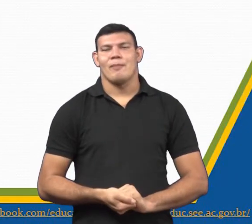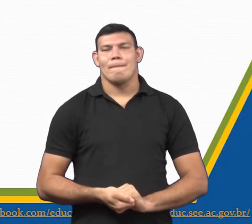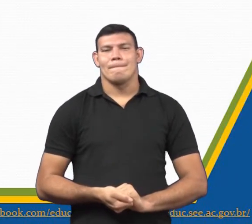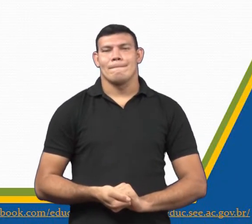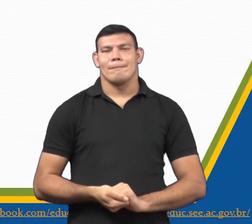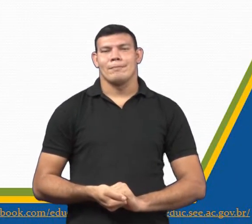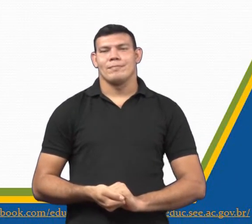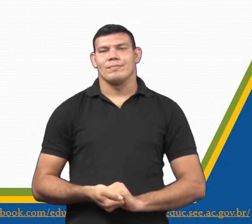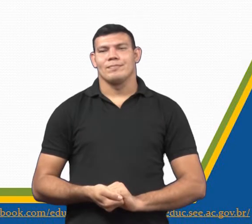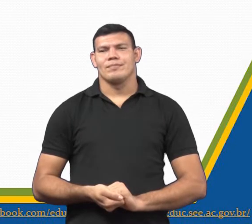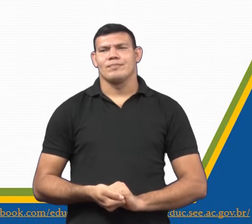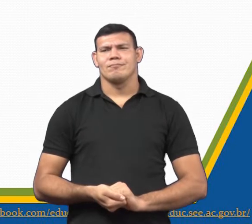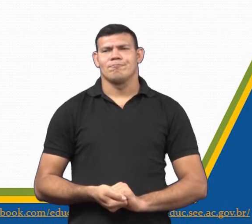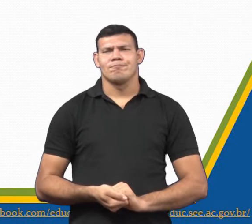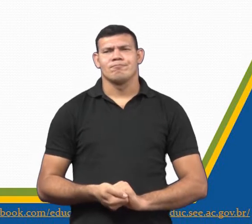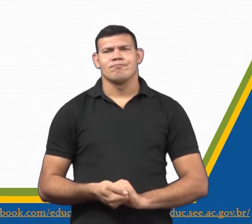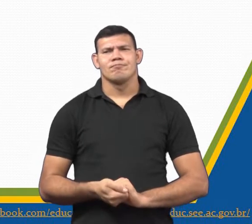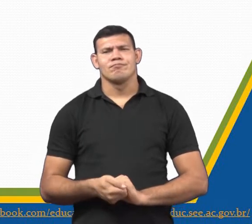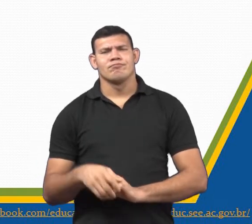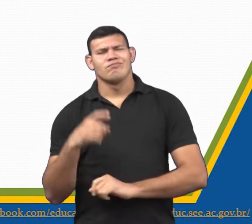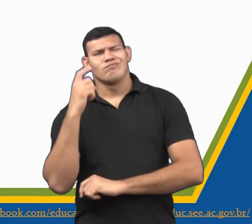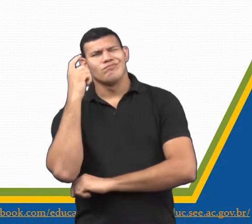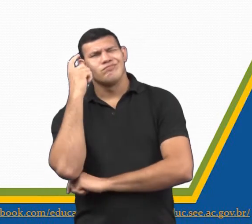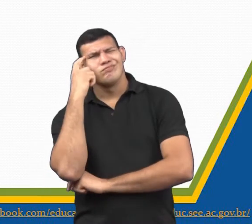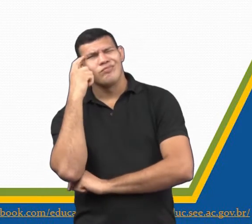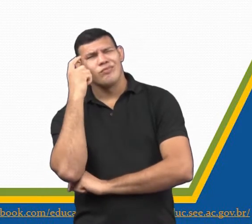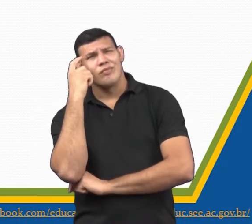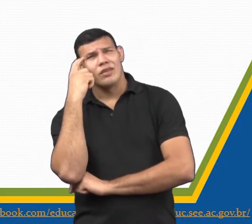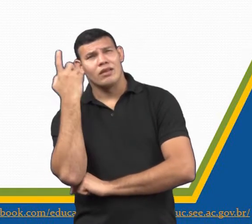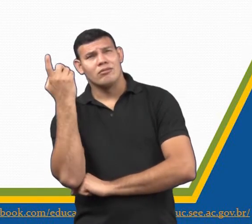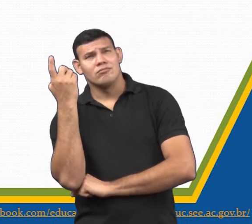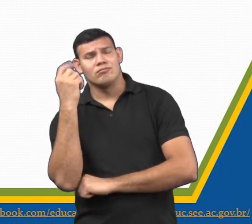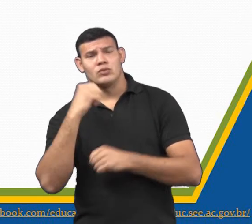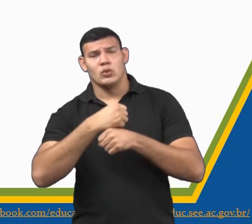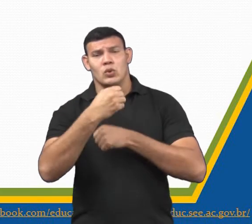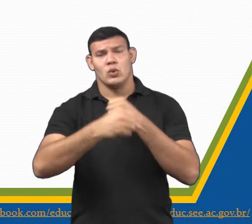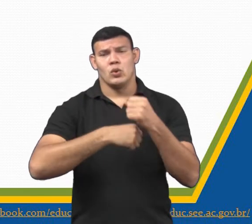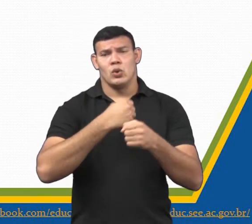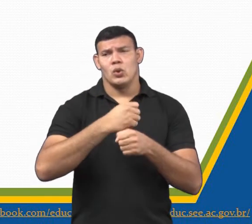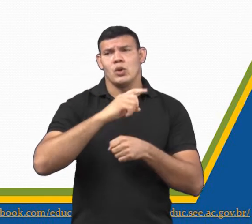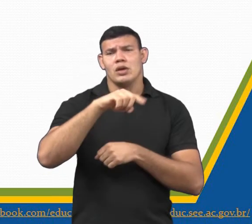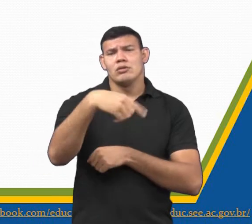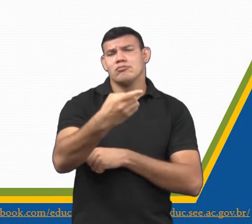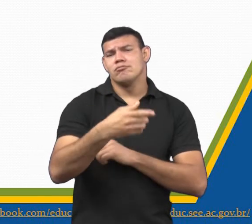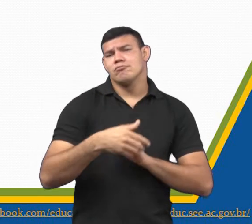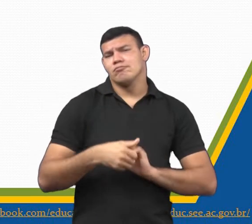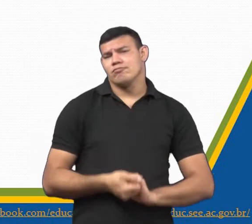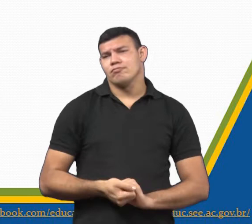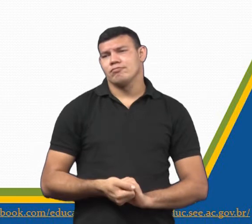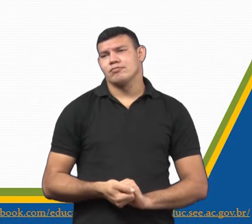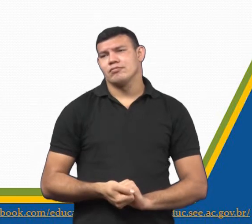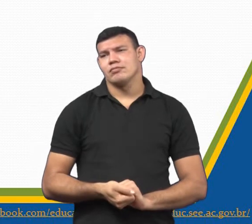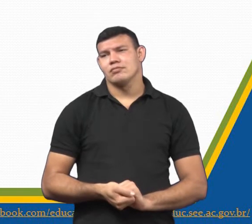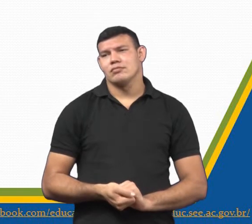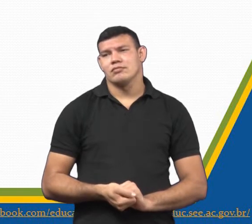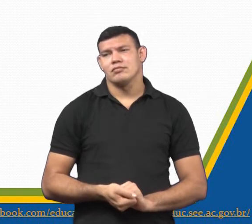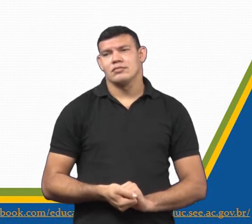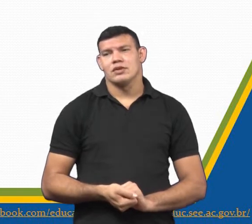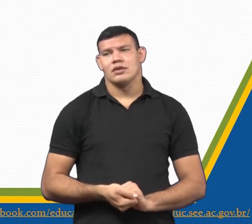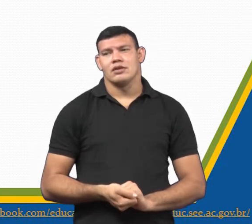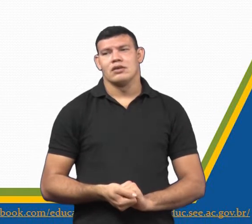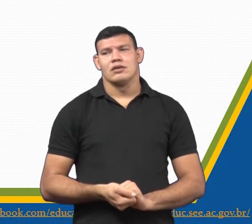Agora, que piensas sobre el año que viene? Agora eu estou perguntando para você. E aí você vai responder o